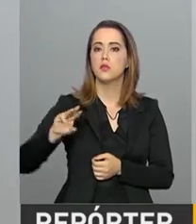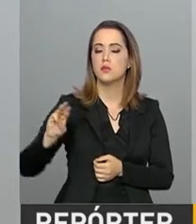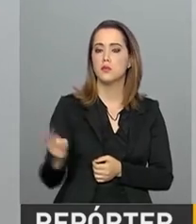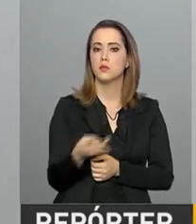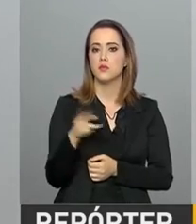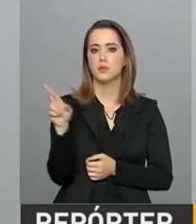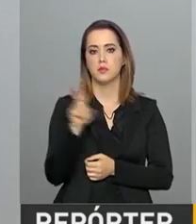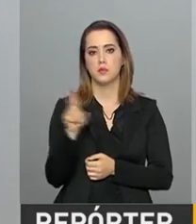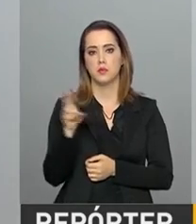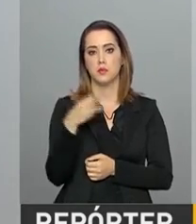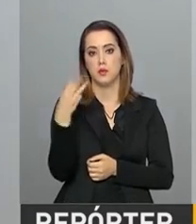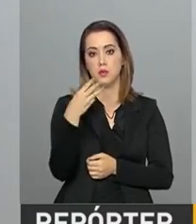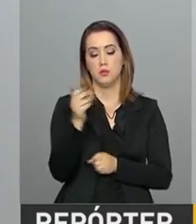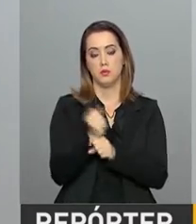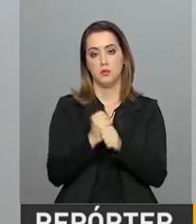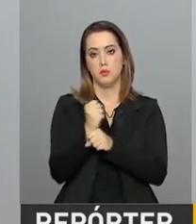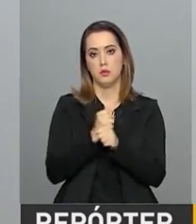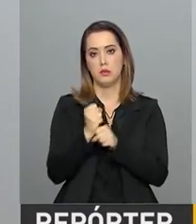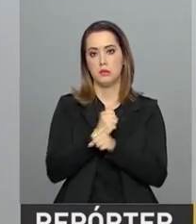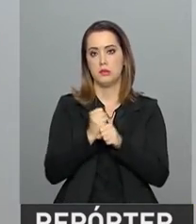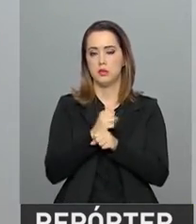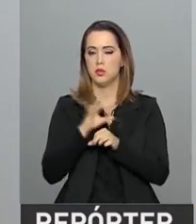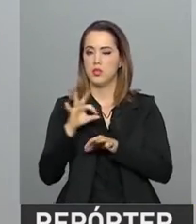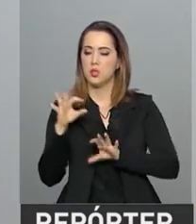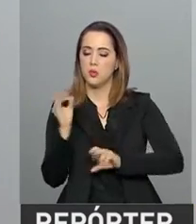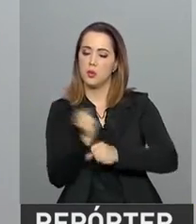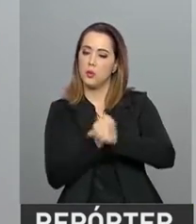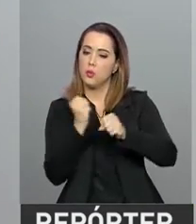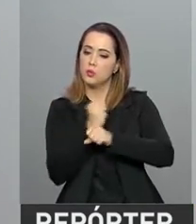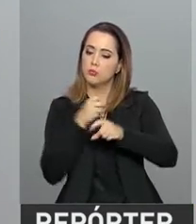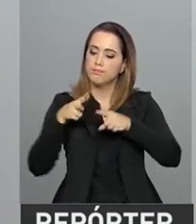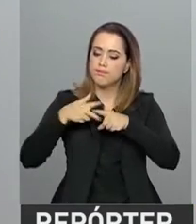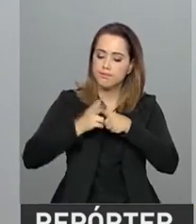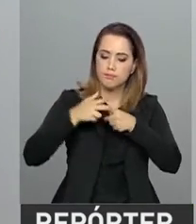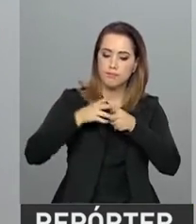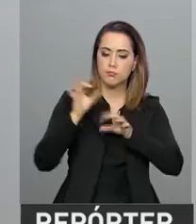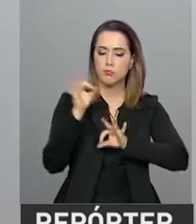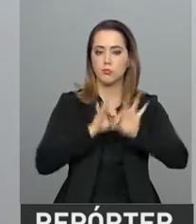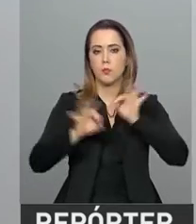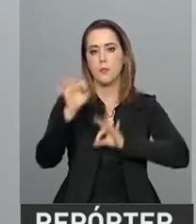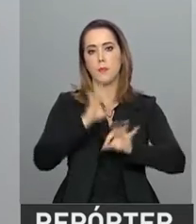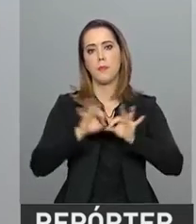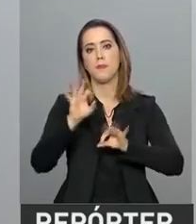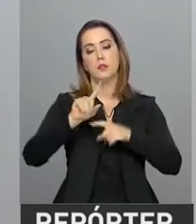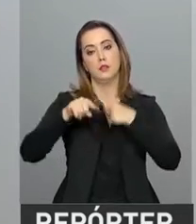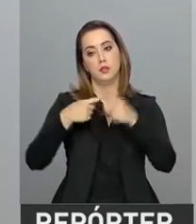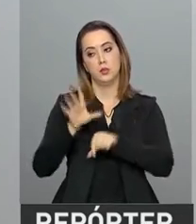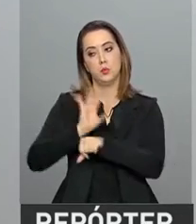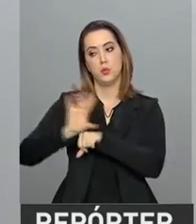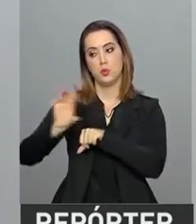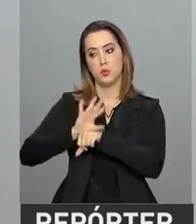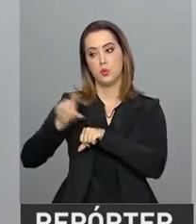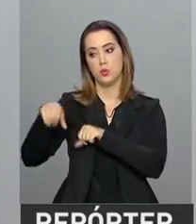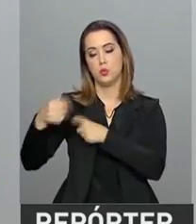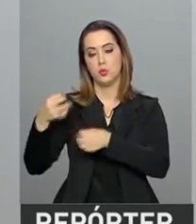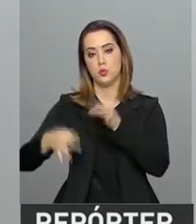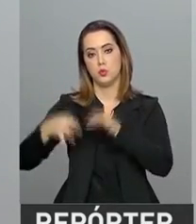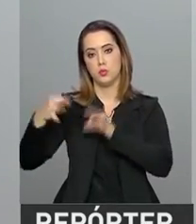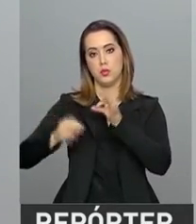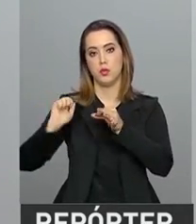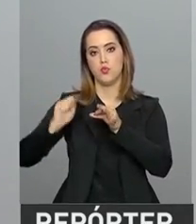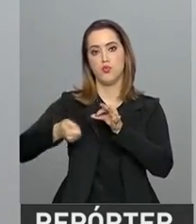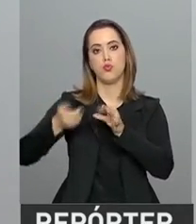3 anos para estruturar todo esse banco de dados, subsidiar e qualificar os magistrados que desejarem